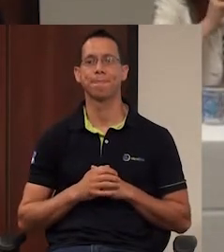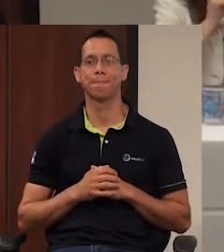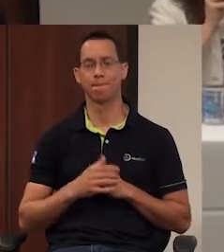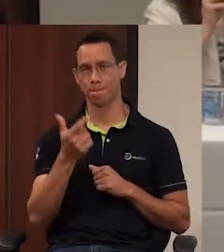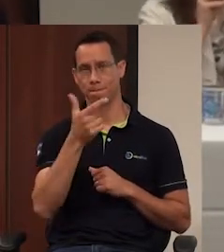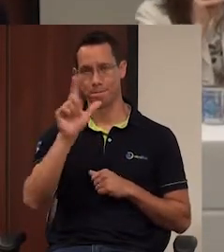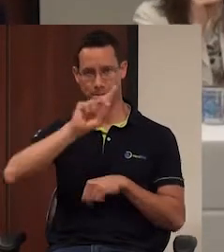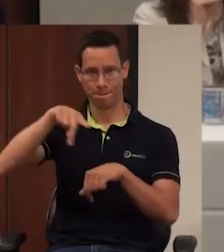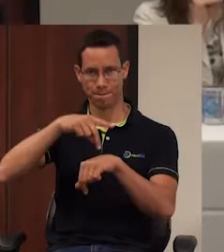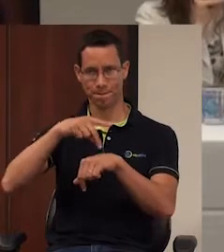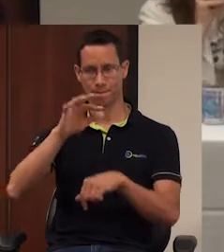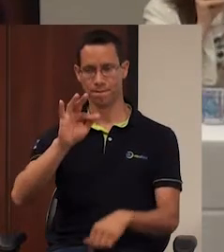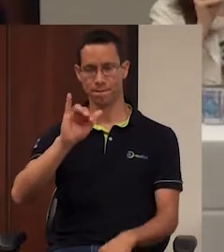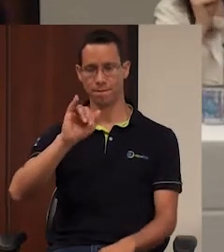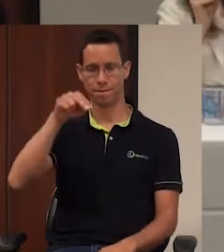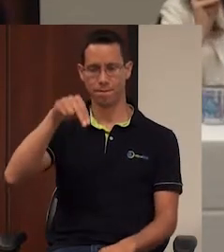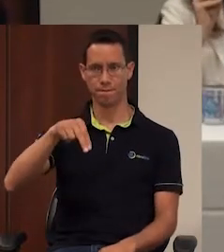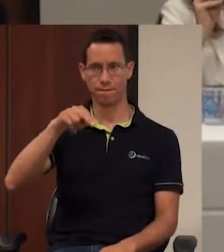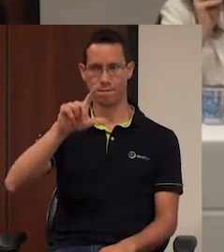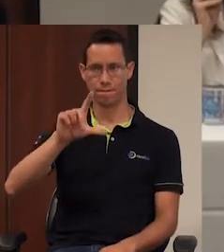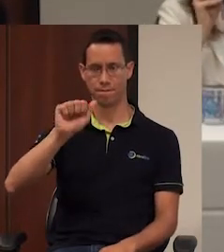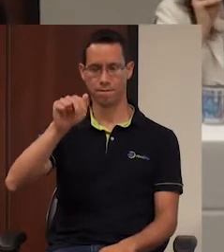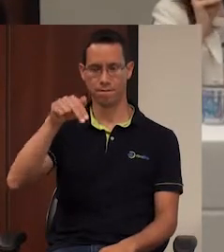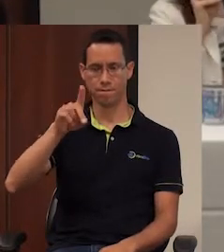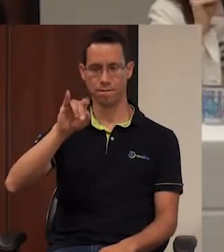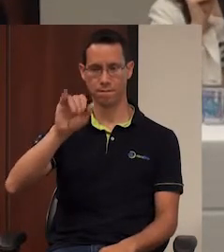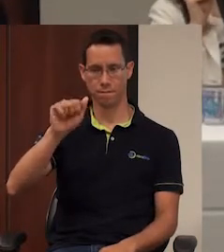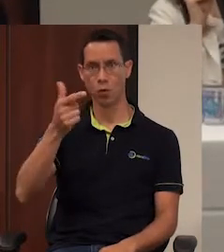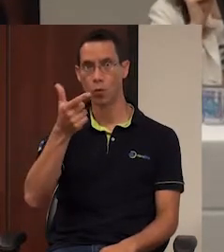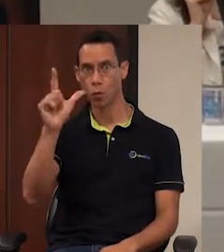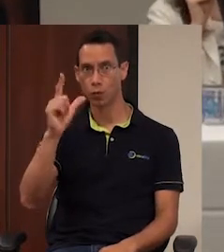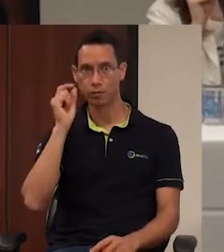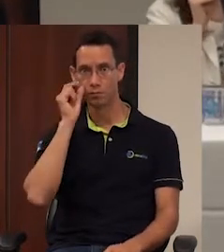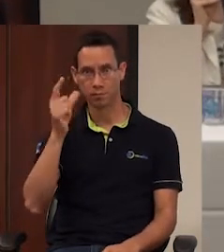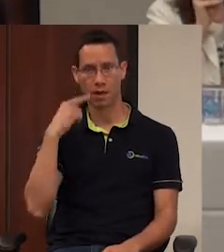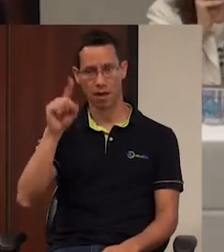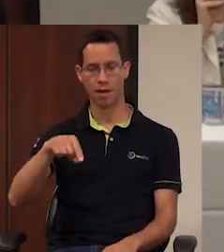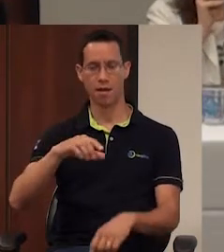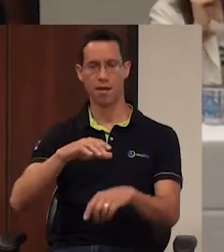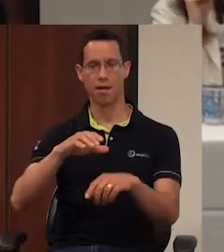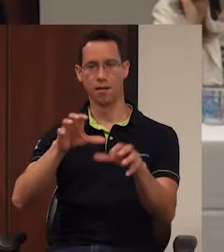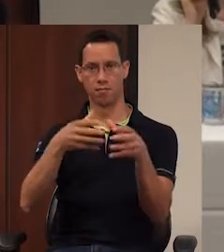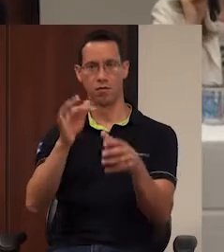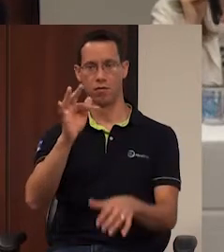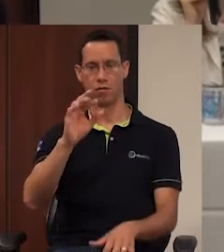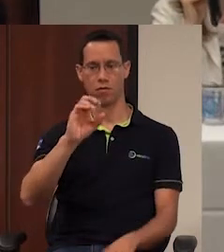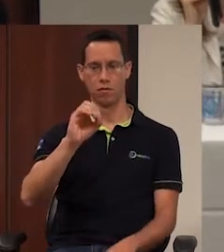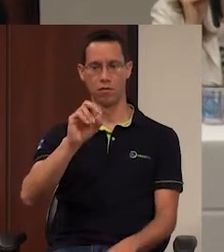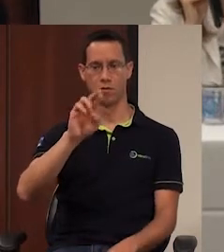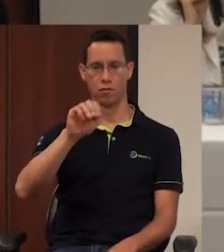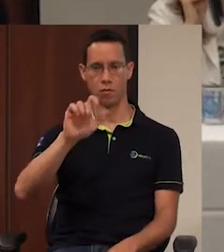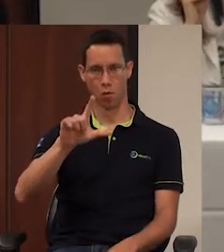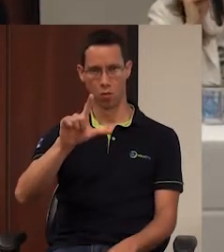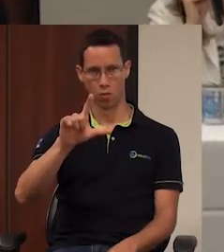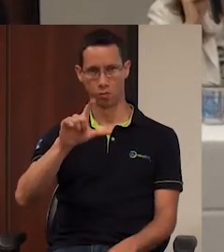Na Finlândia, já tem uma outra coisa interessante, que daí sim é um mecanismo formal, né? Então,